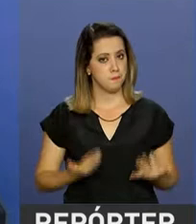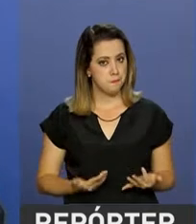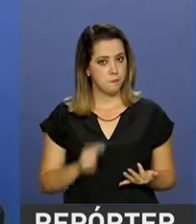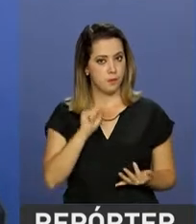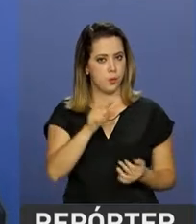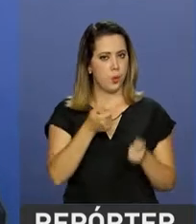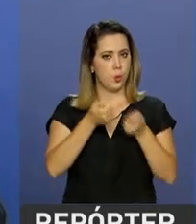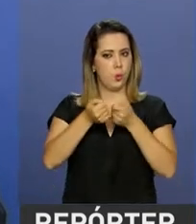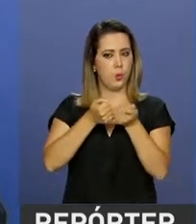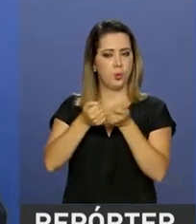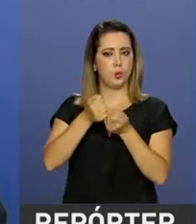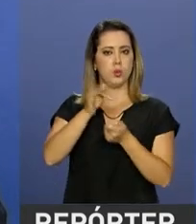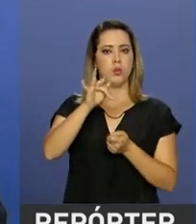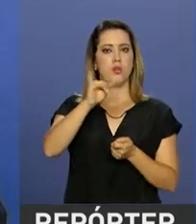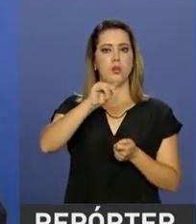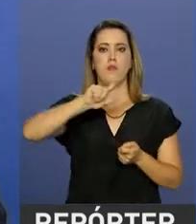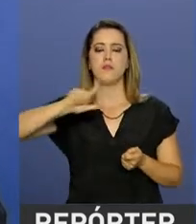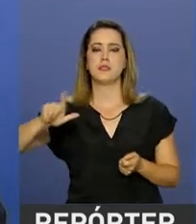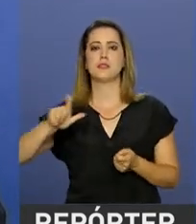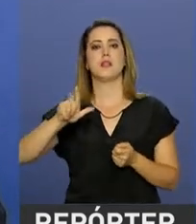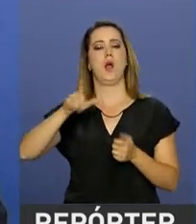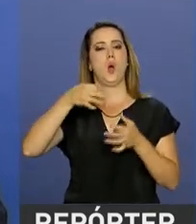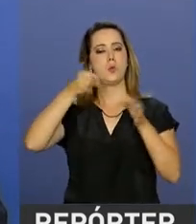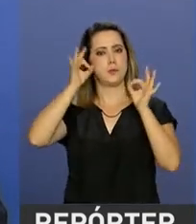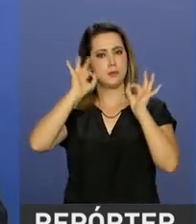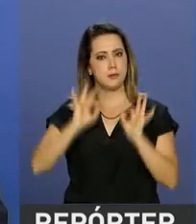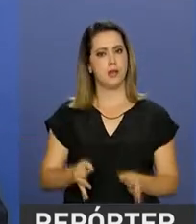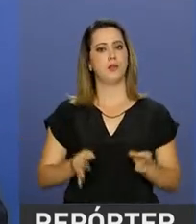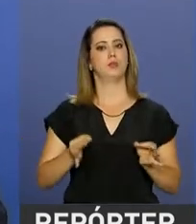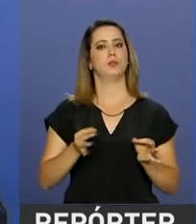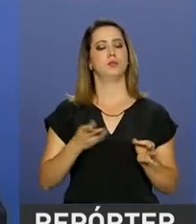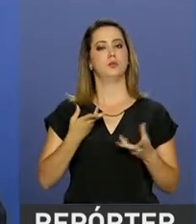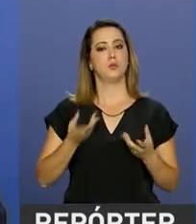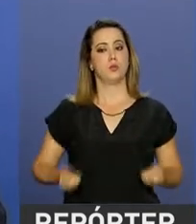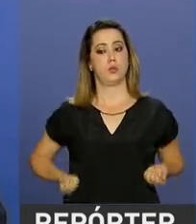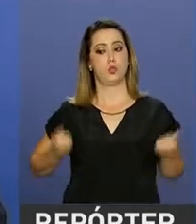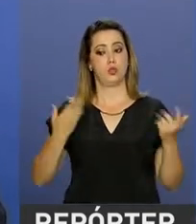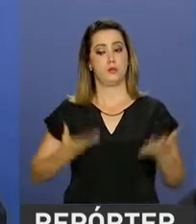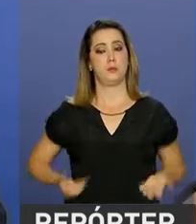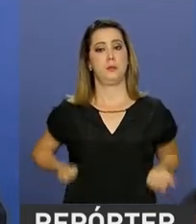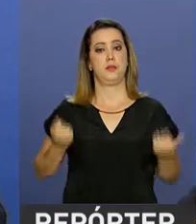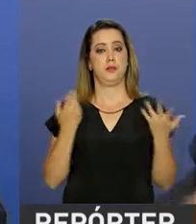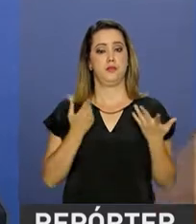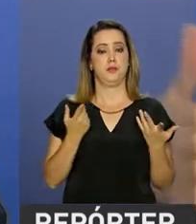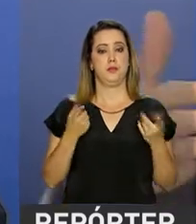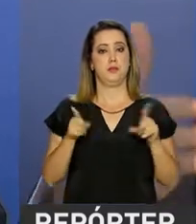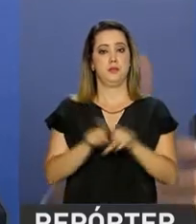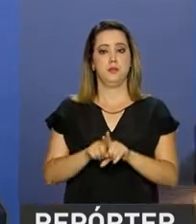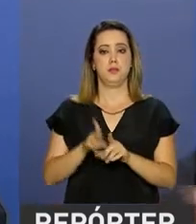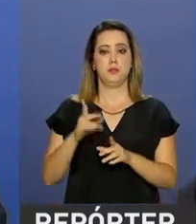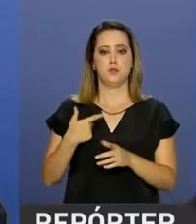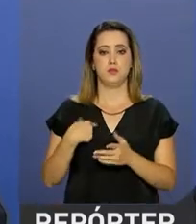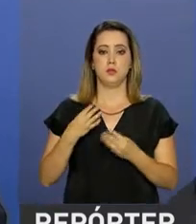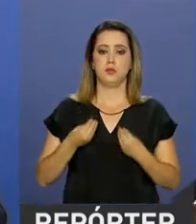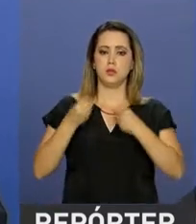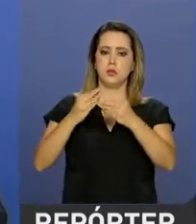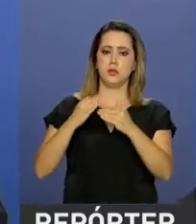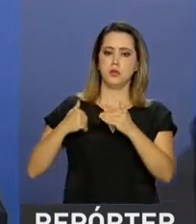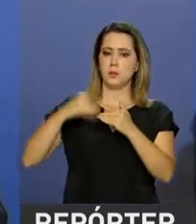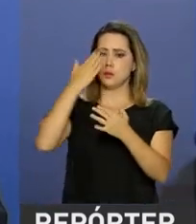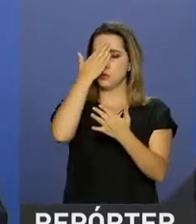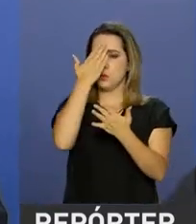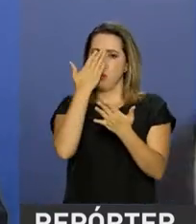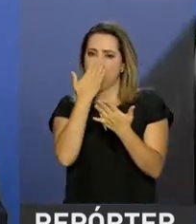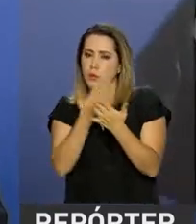o controle fiscal, também muito rígido, de despesas correntes, discricionárias, gerou a maior confiança na